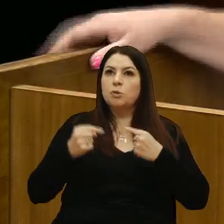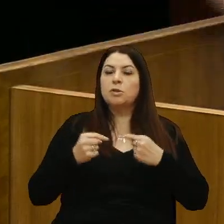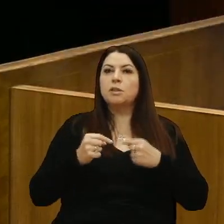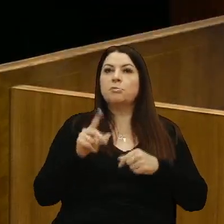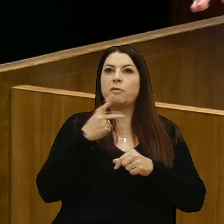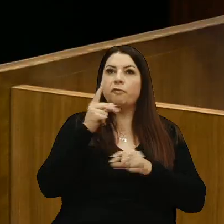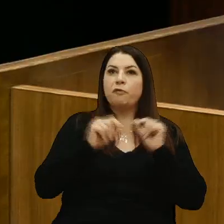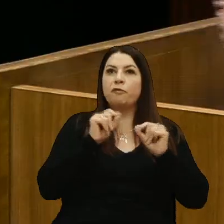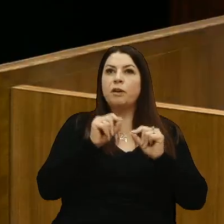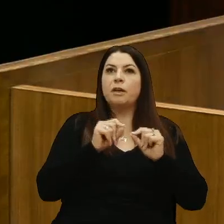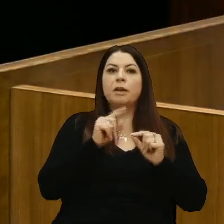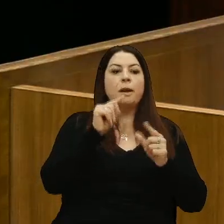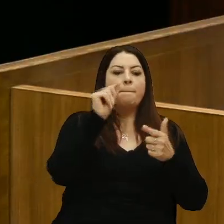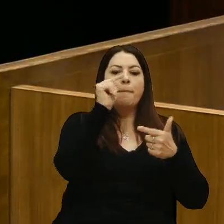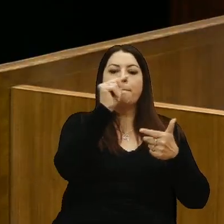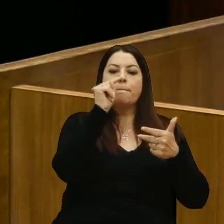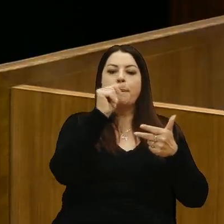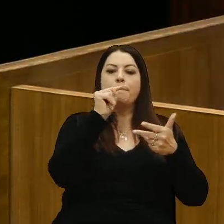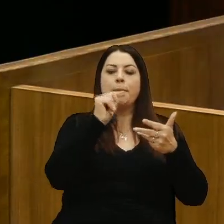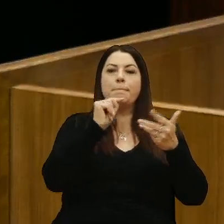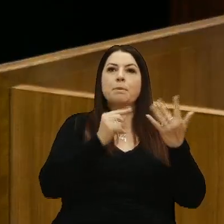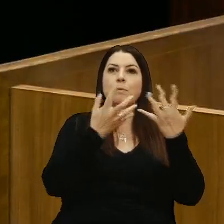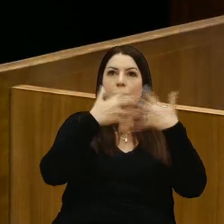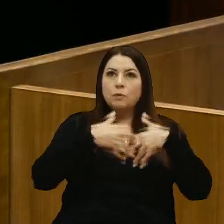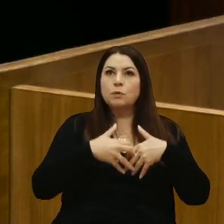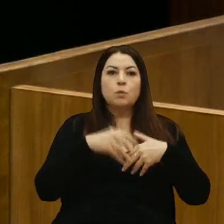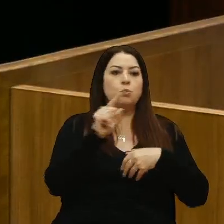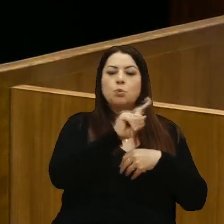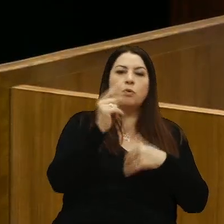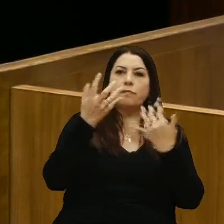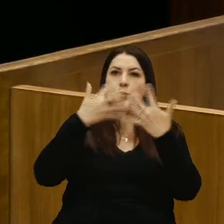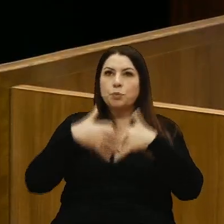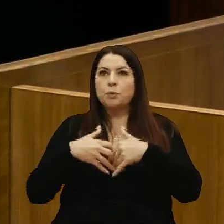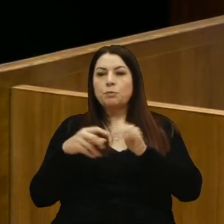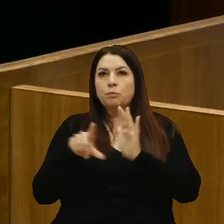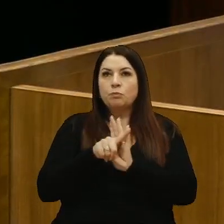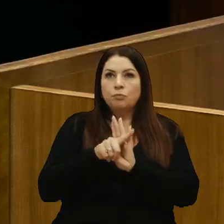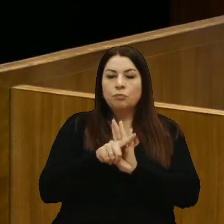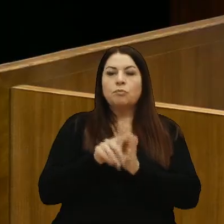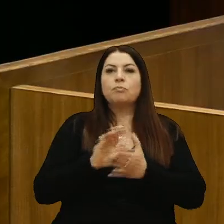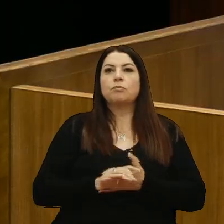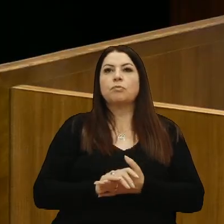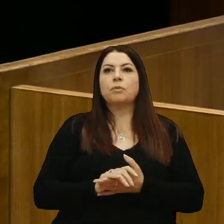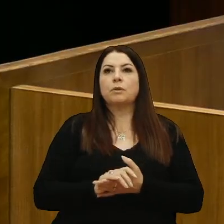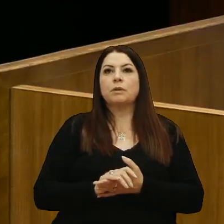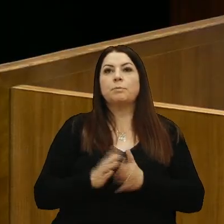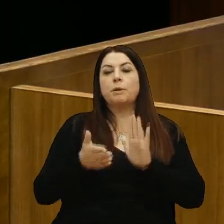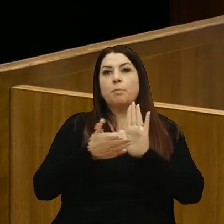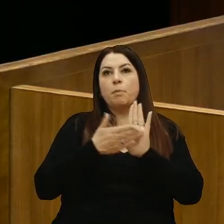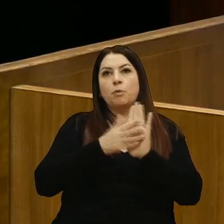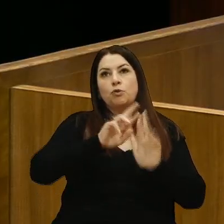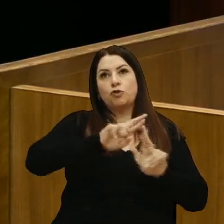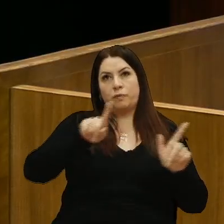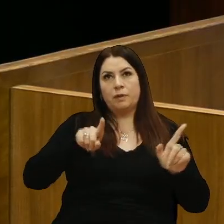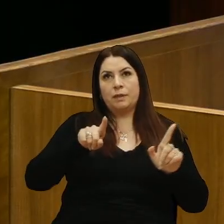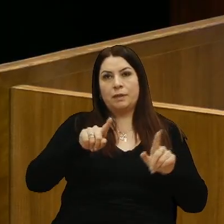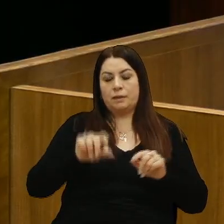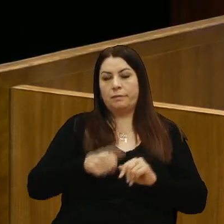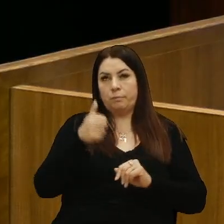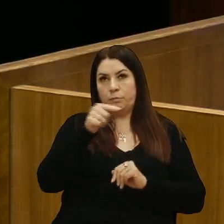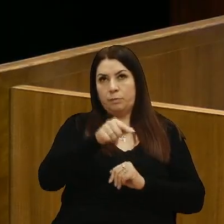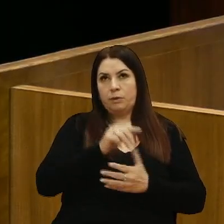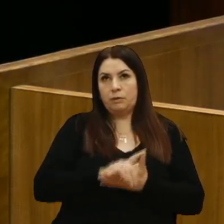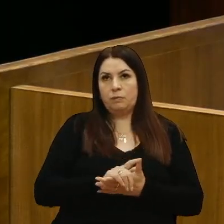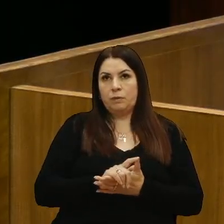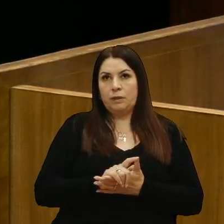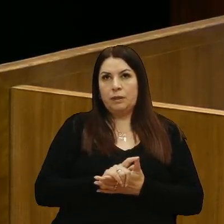Vamos falar ponto a ponto do que funciona, do que não funciona na lei. E a gente propôs diversas melhorias